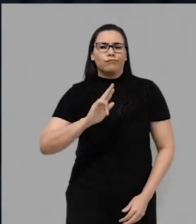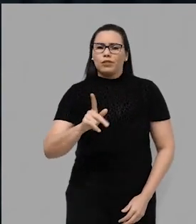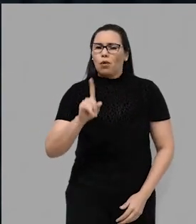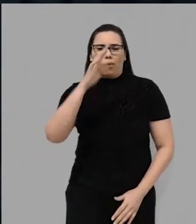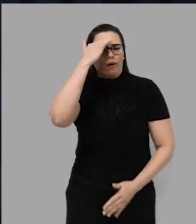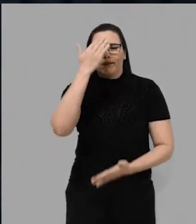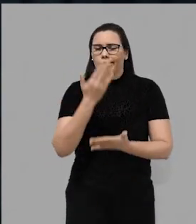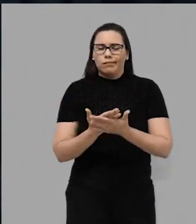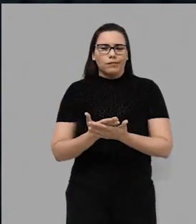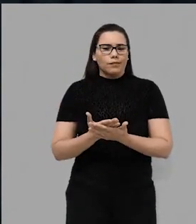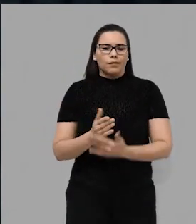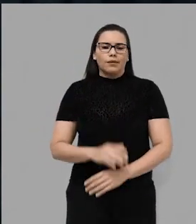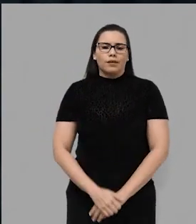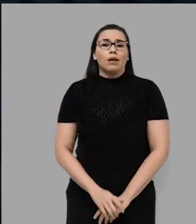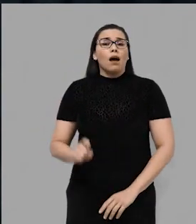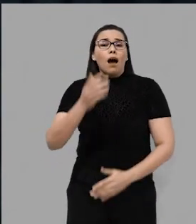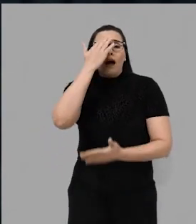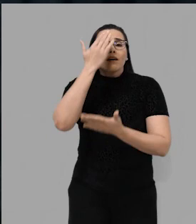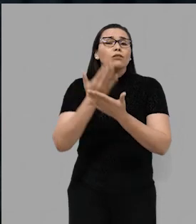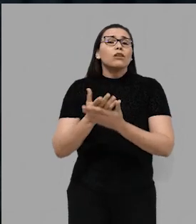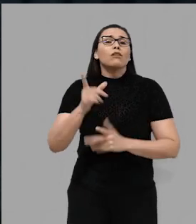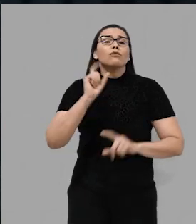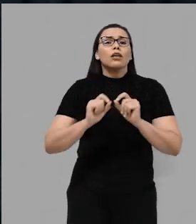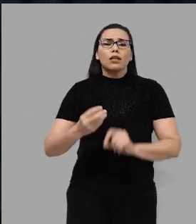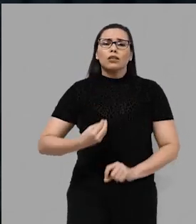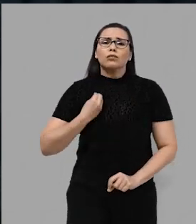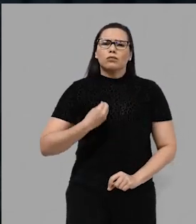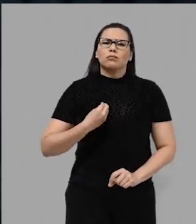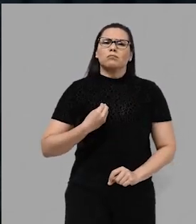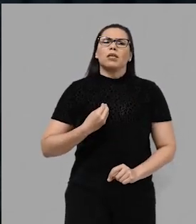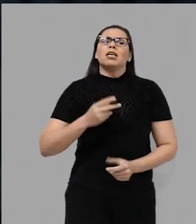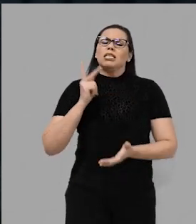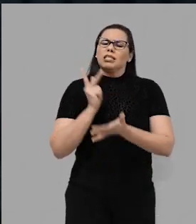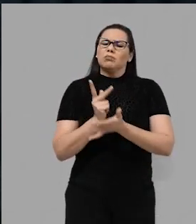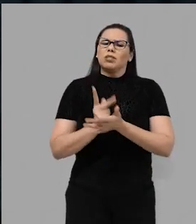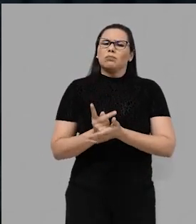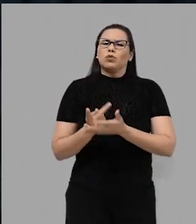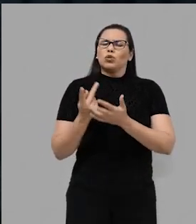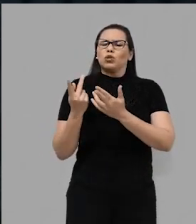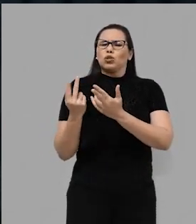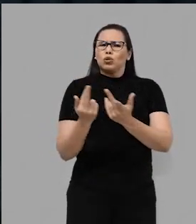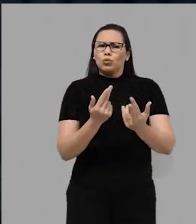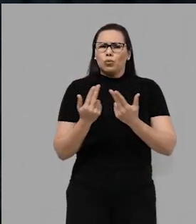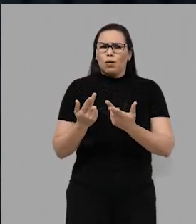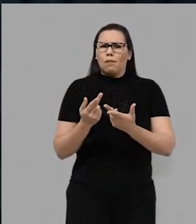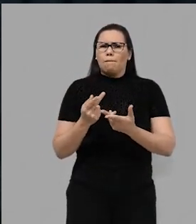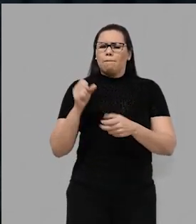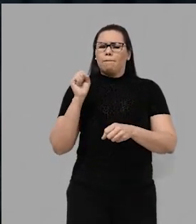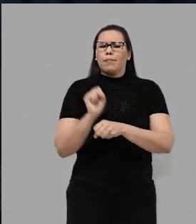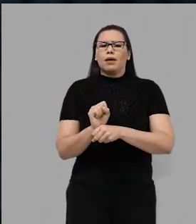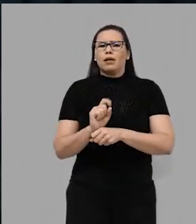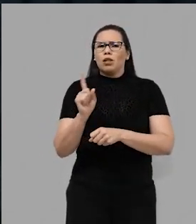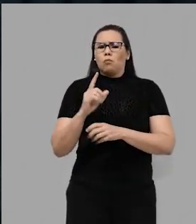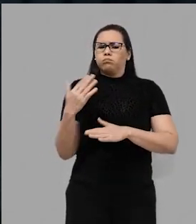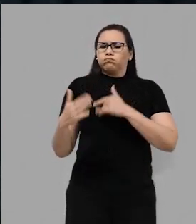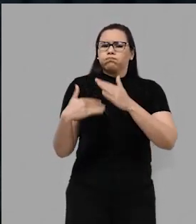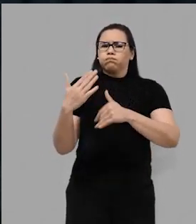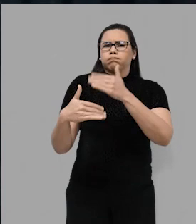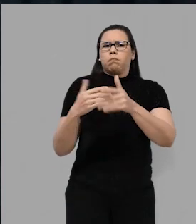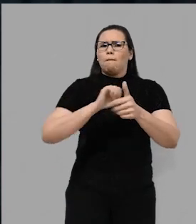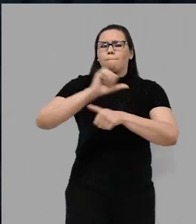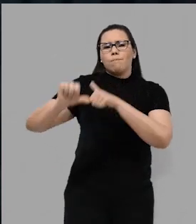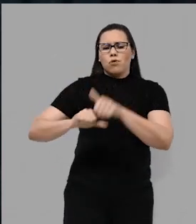e ele acreditava que os seres vivos não mudavam. O que diz o fixismo? O fixismo diz